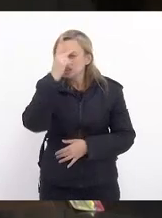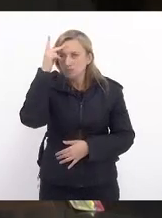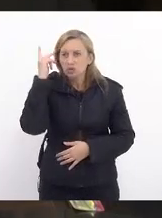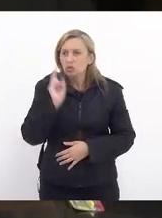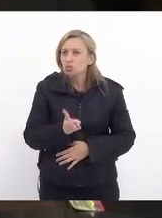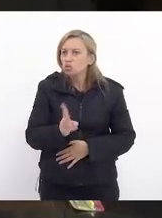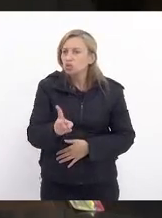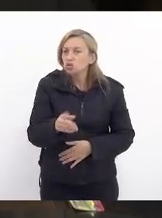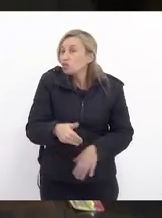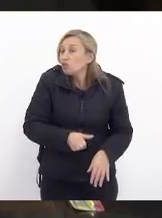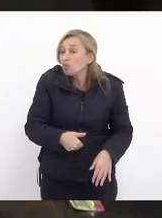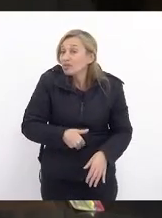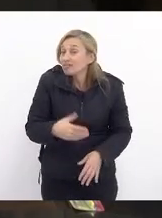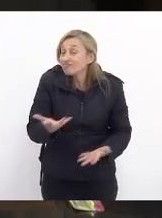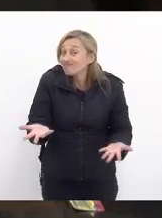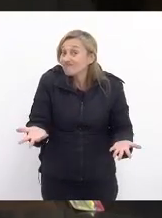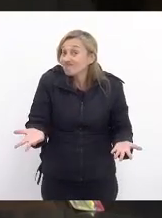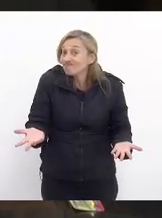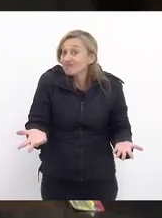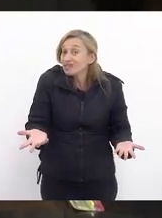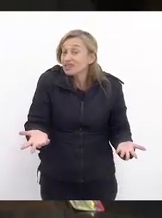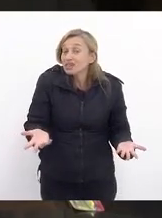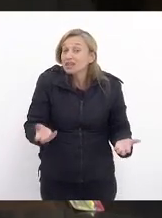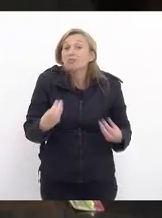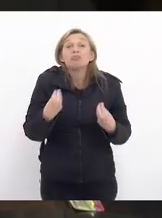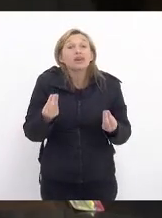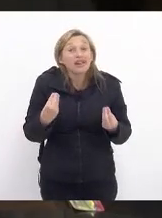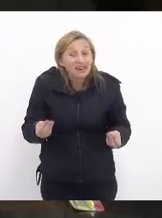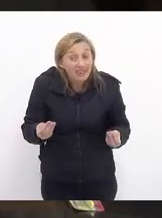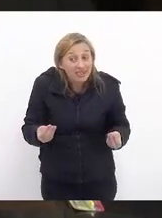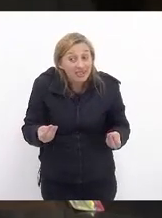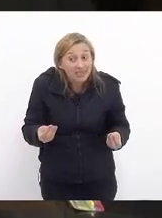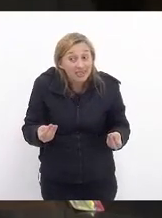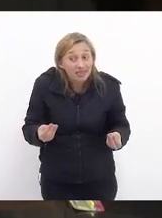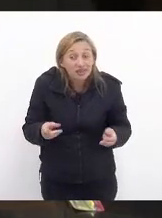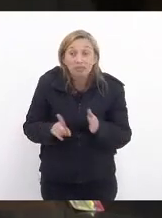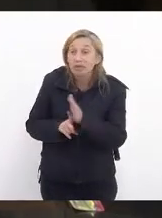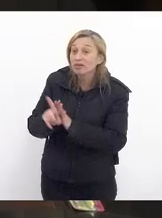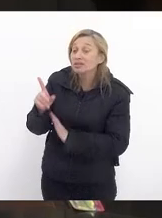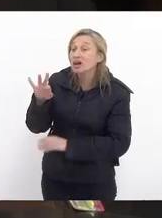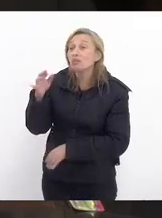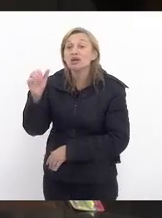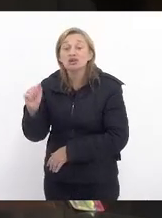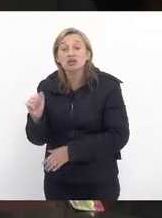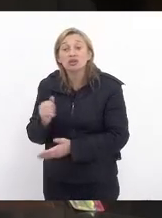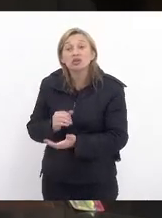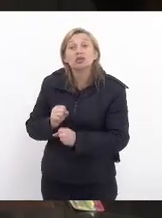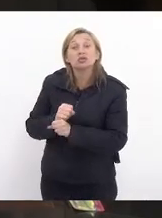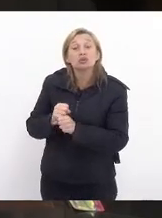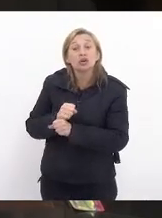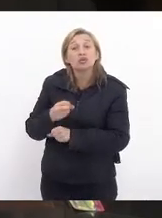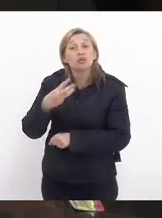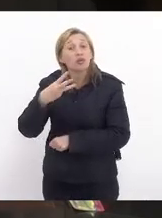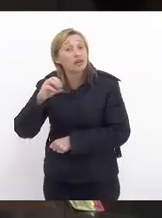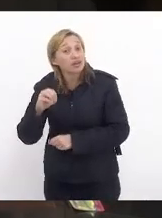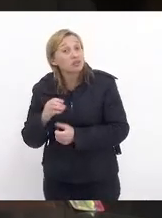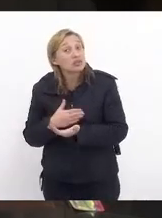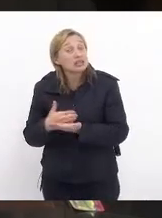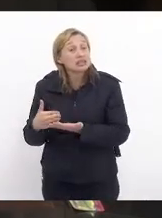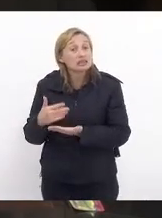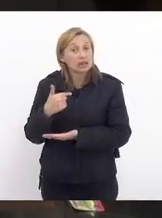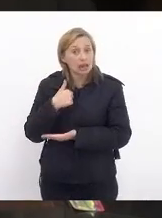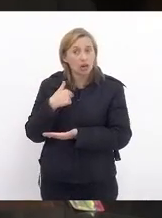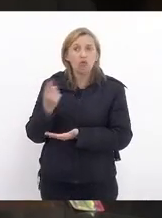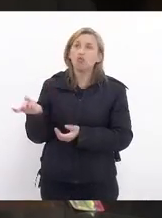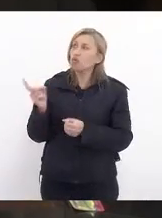as pessoas continuam passando fome Isso serve para que perguntava o Brizola no início dos anos 80 e eu